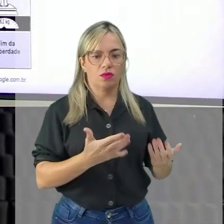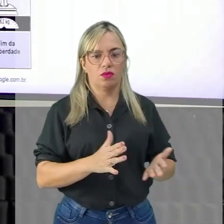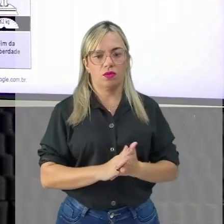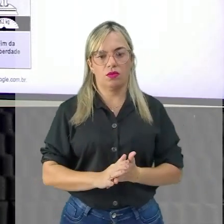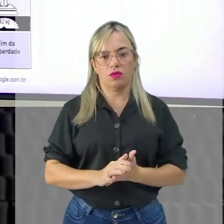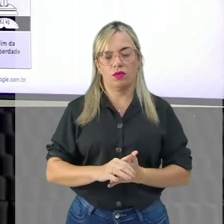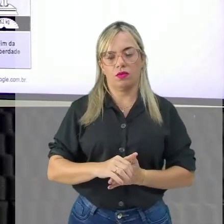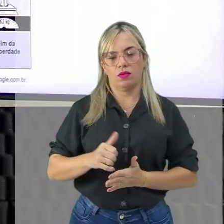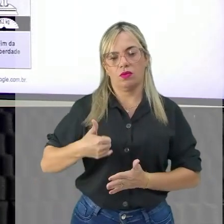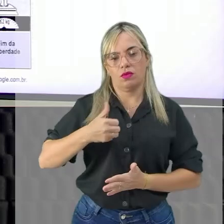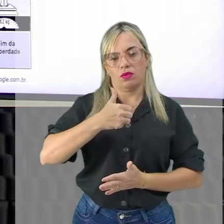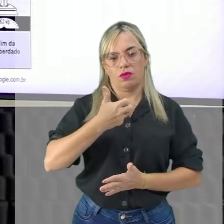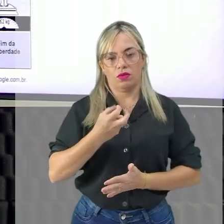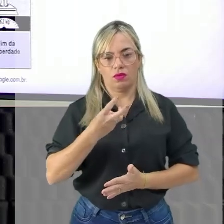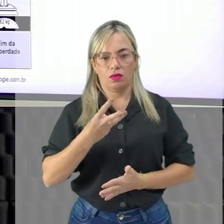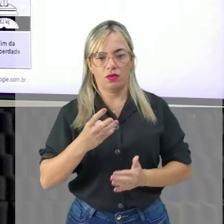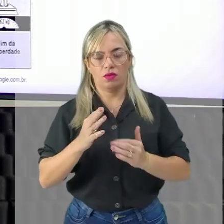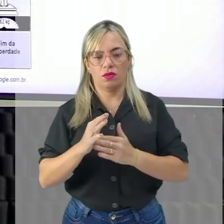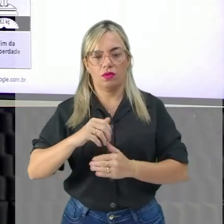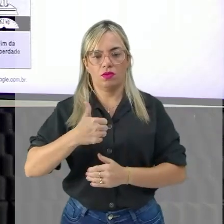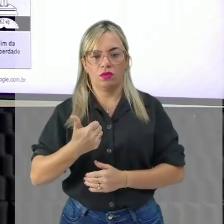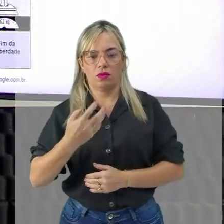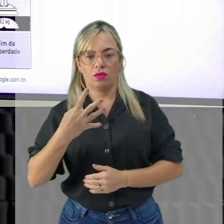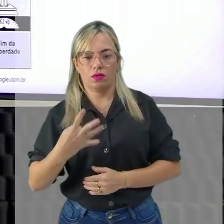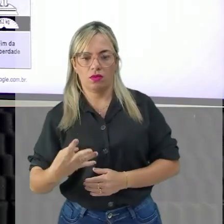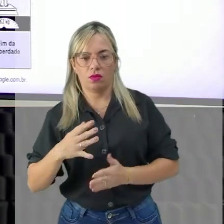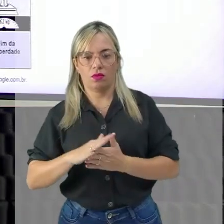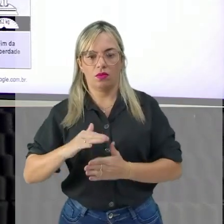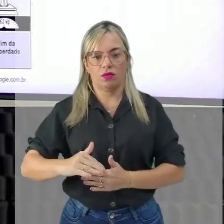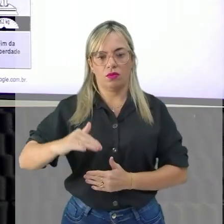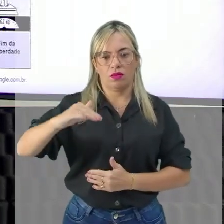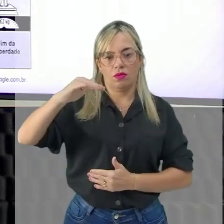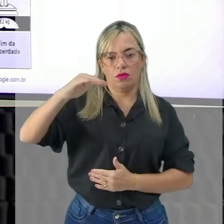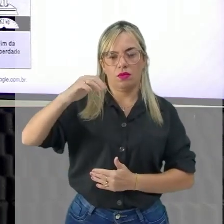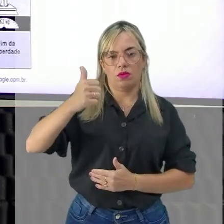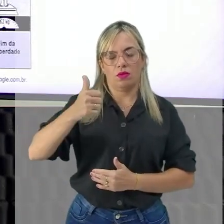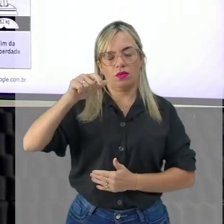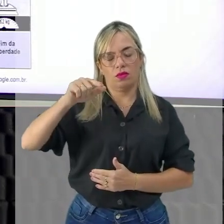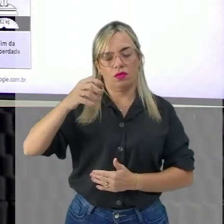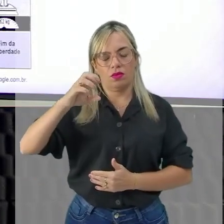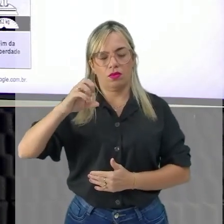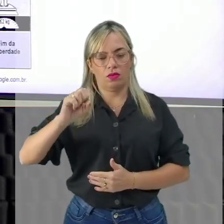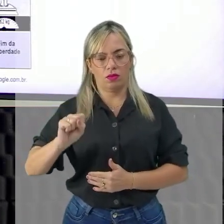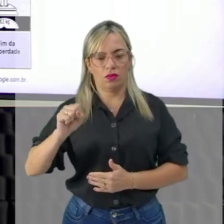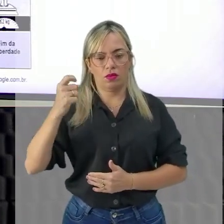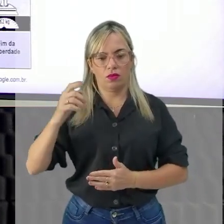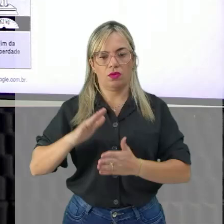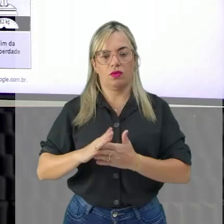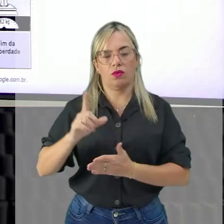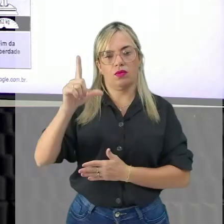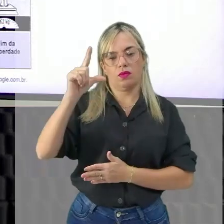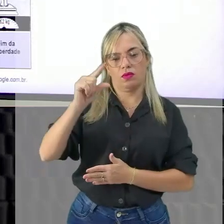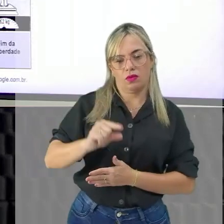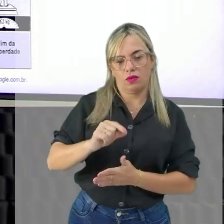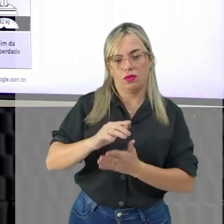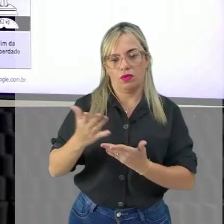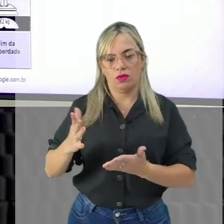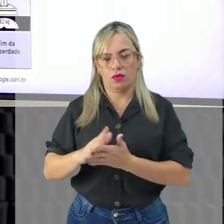13, 14 anos, 1,58 m, né? Cresceu mais um pouquinho, mas